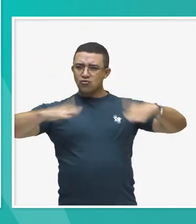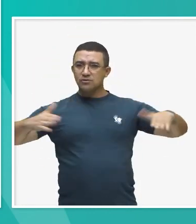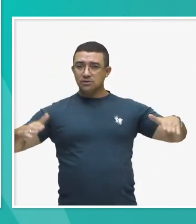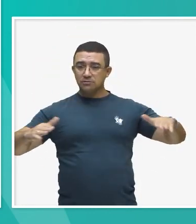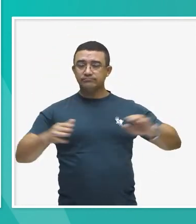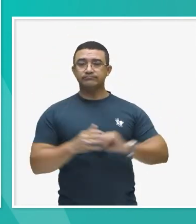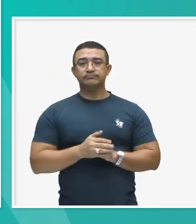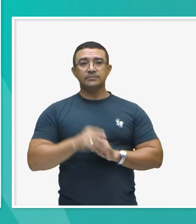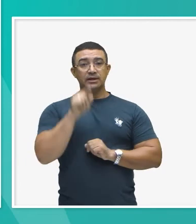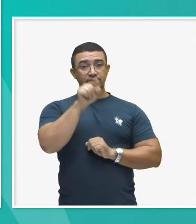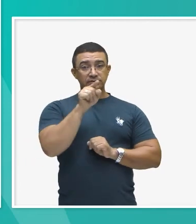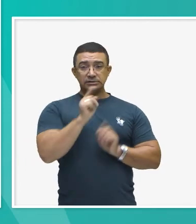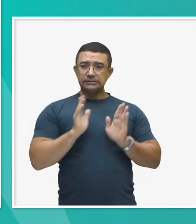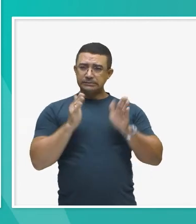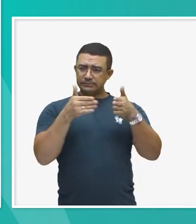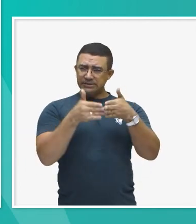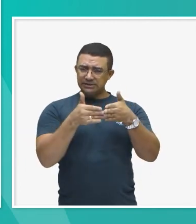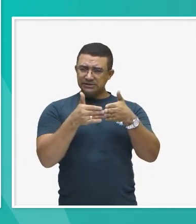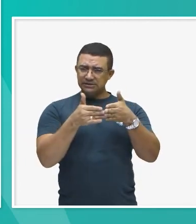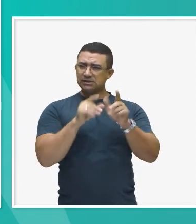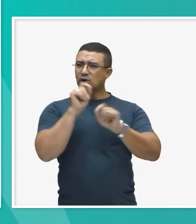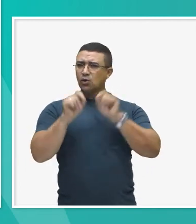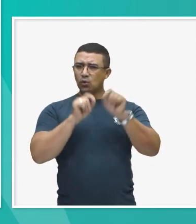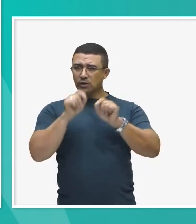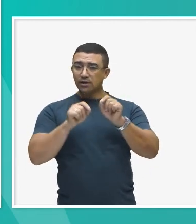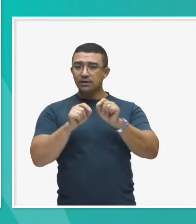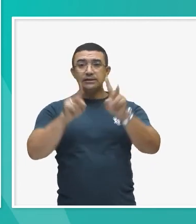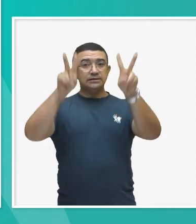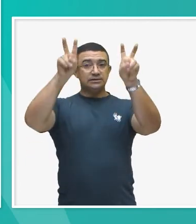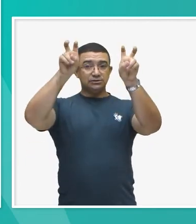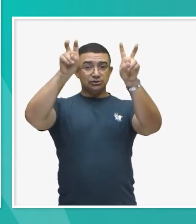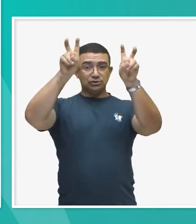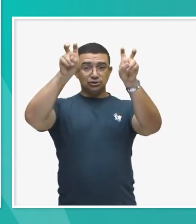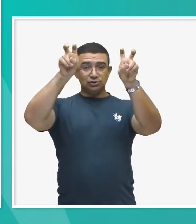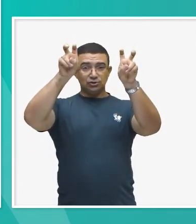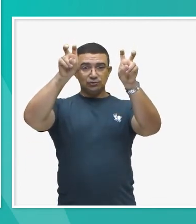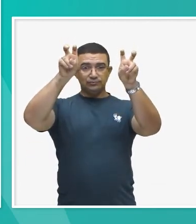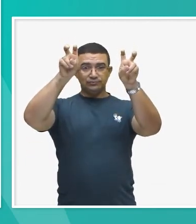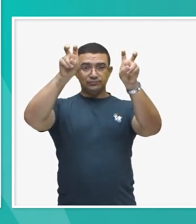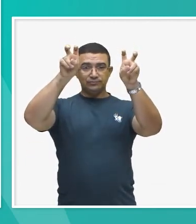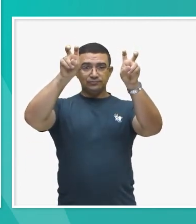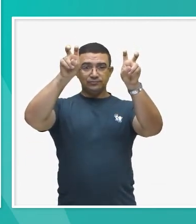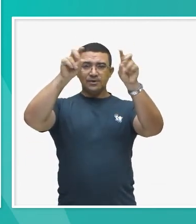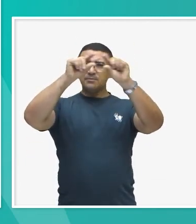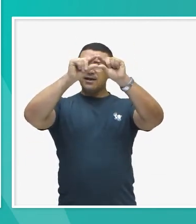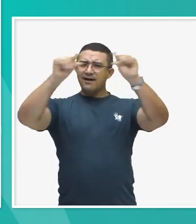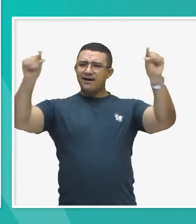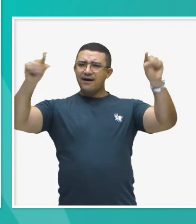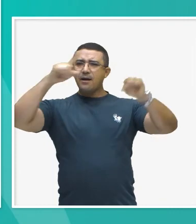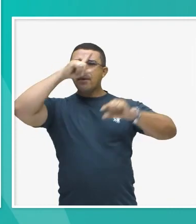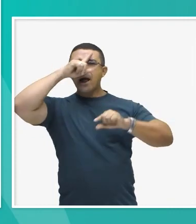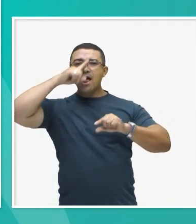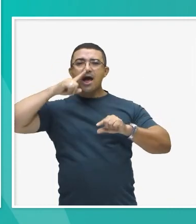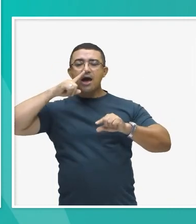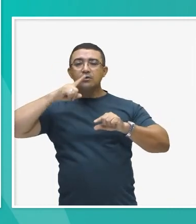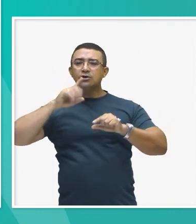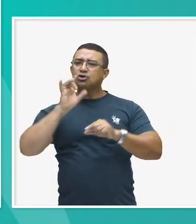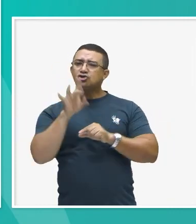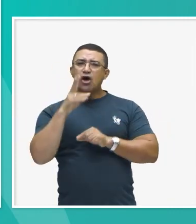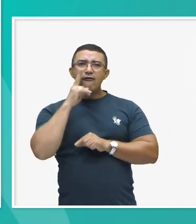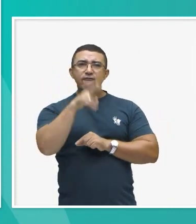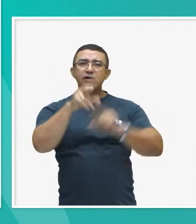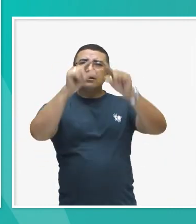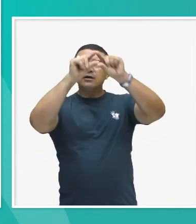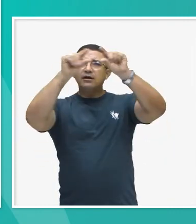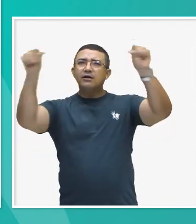precisam ter agora é no title, que é o título que está em amarelinho ali. Só de observar